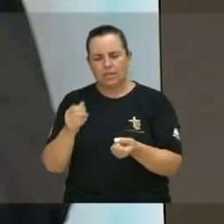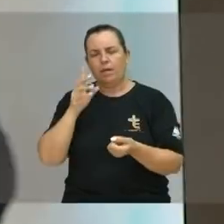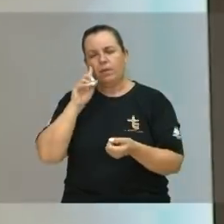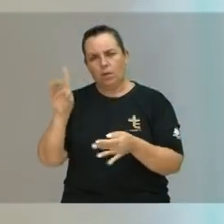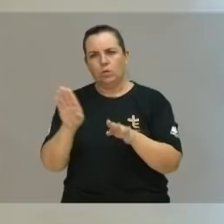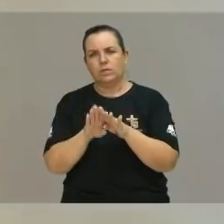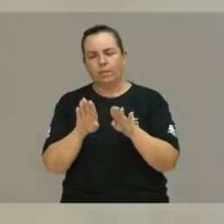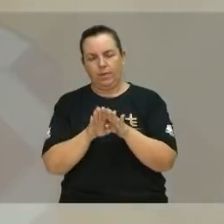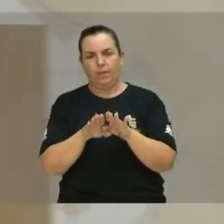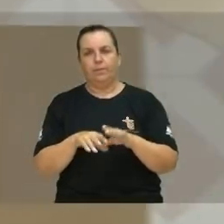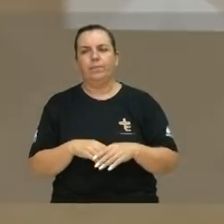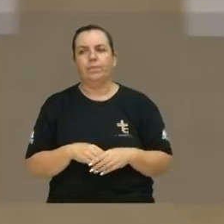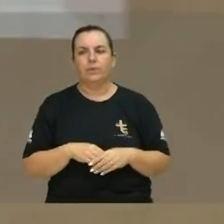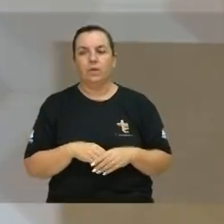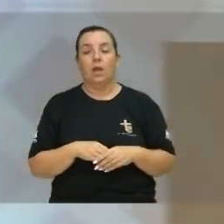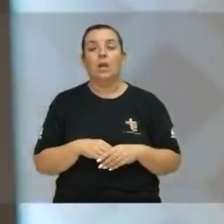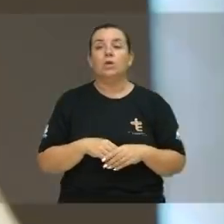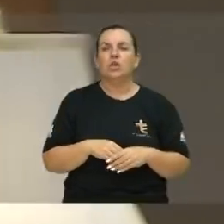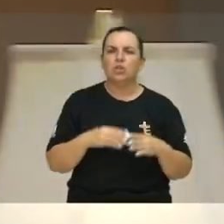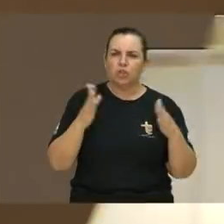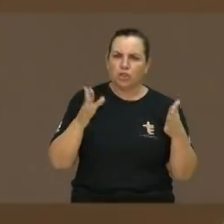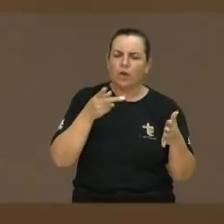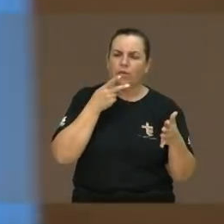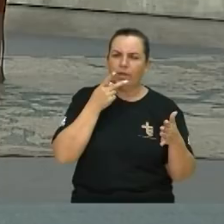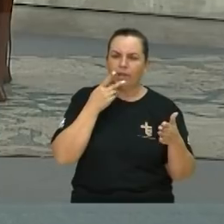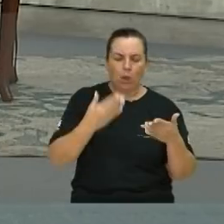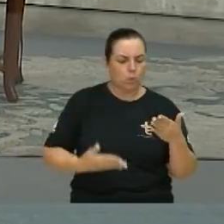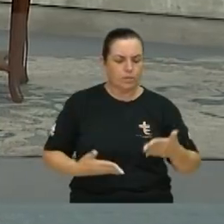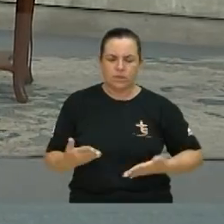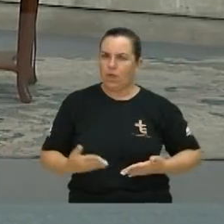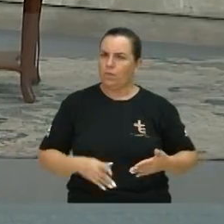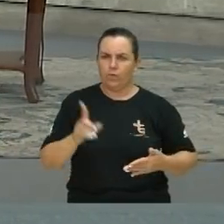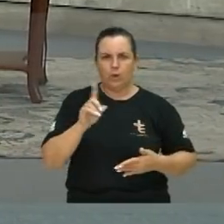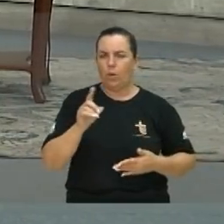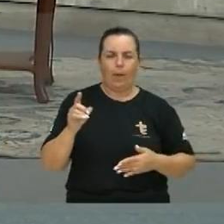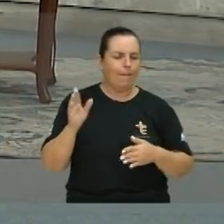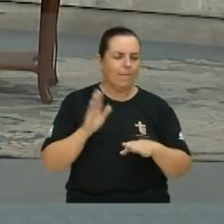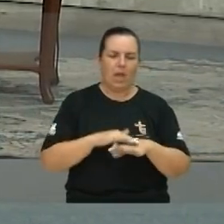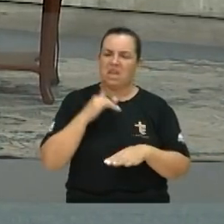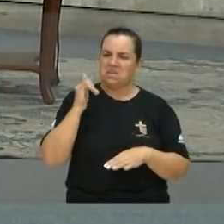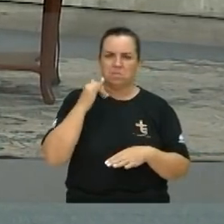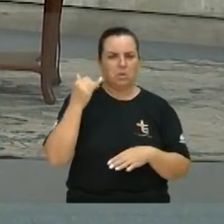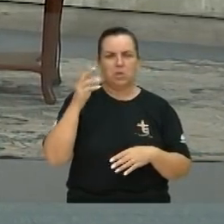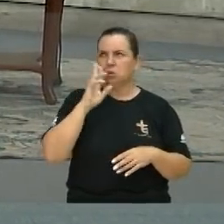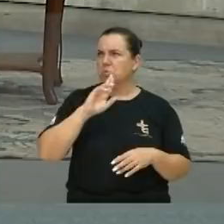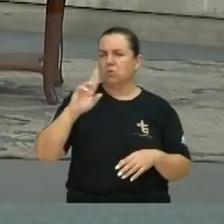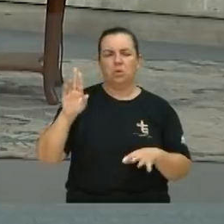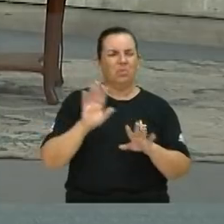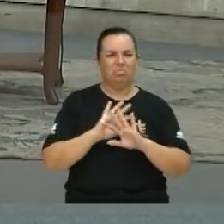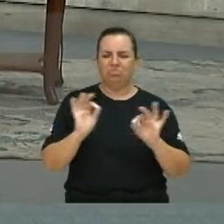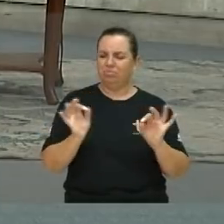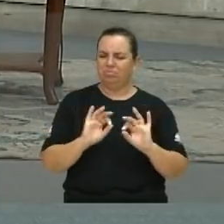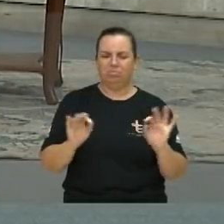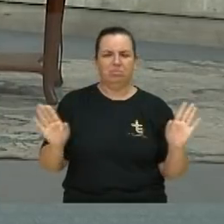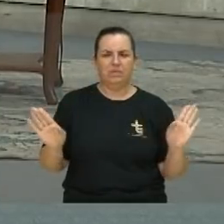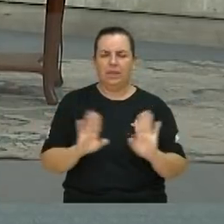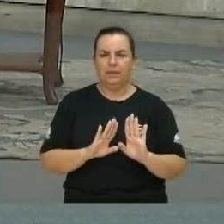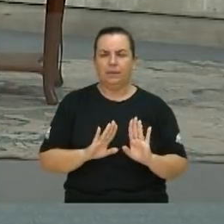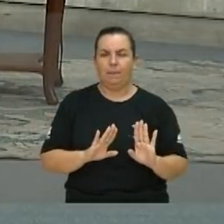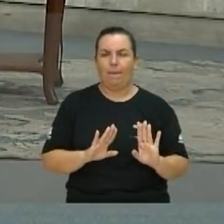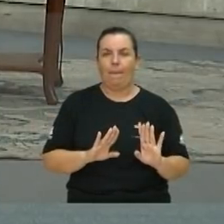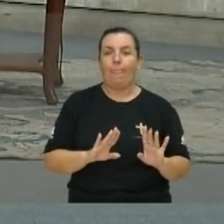já de alguma maneira falei a pouco o servo não é maior que o seu senhor nem o enviado é maior do que queimou